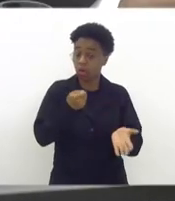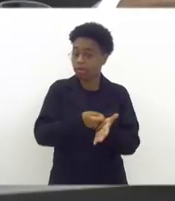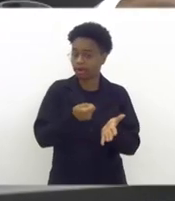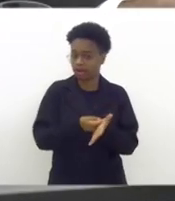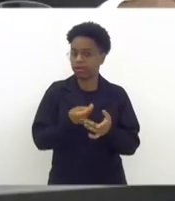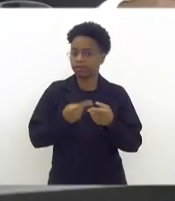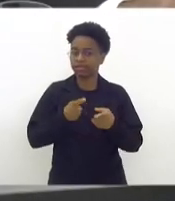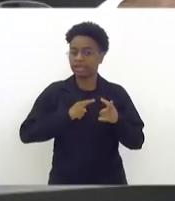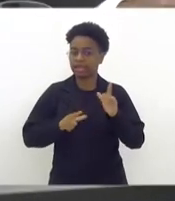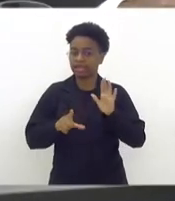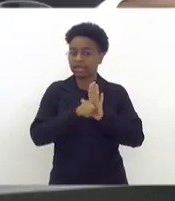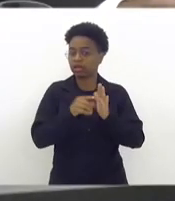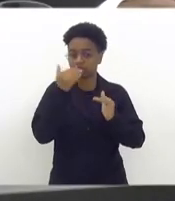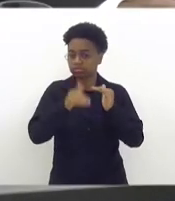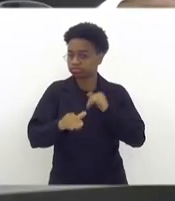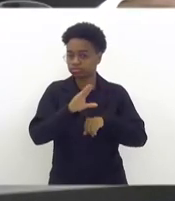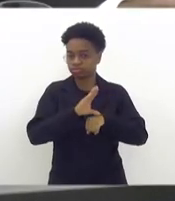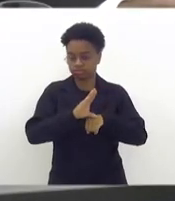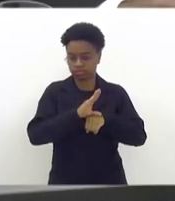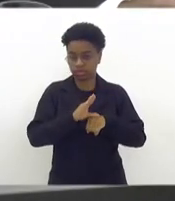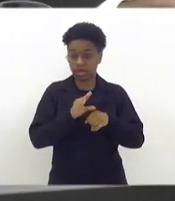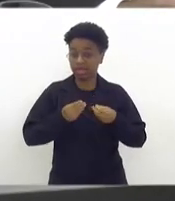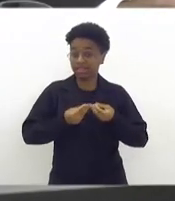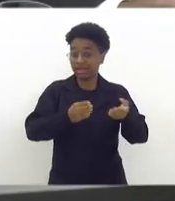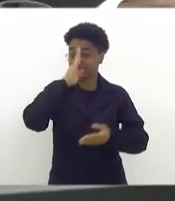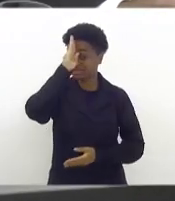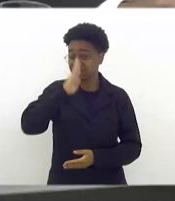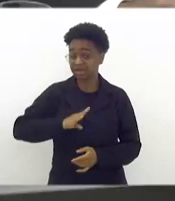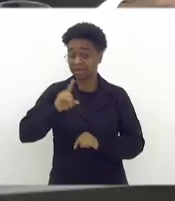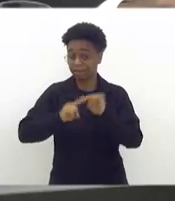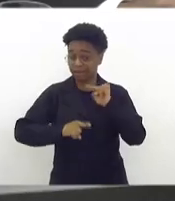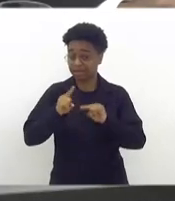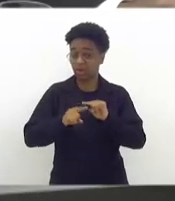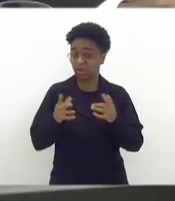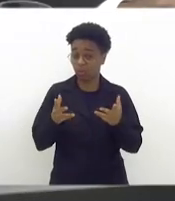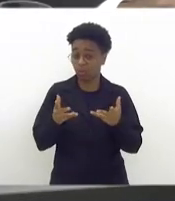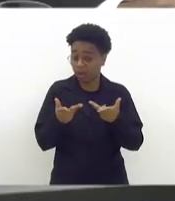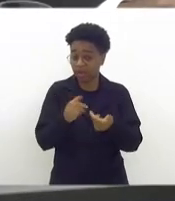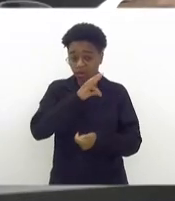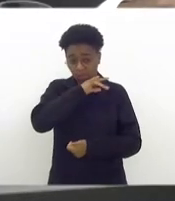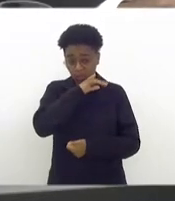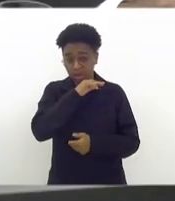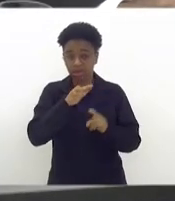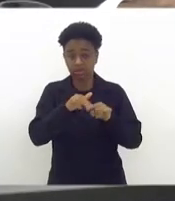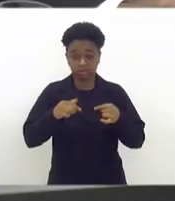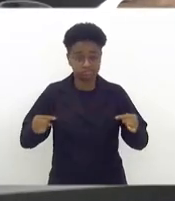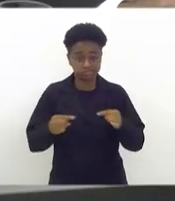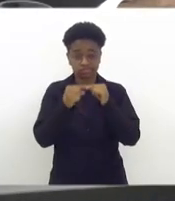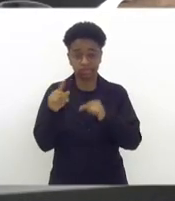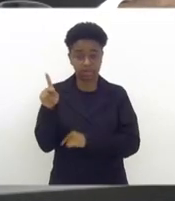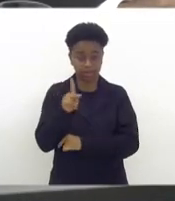que foi revogada, a fornecer gratuitamente produtos de má qualidade, originados do petróleo,